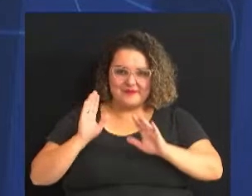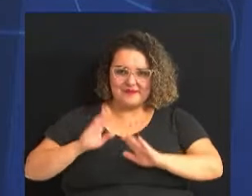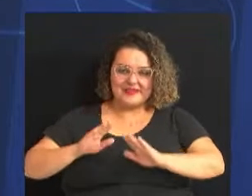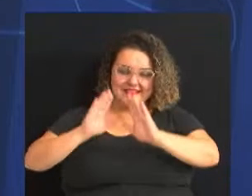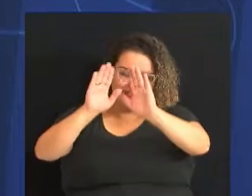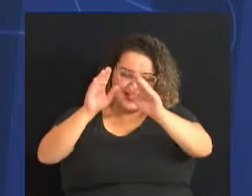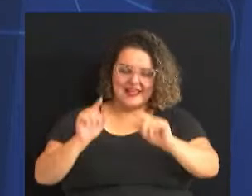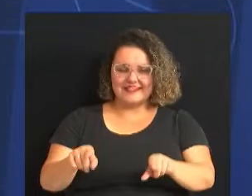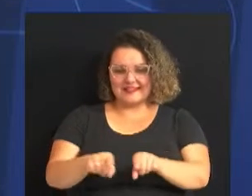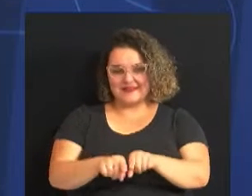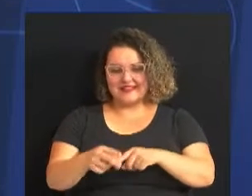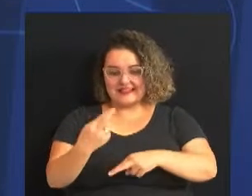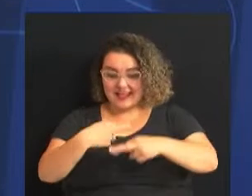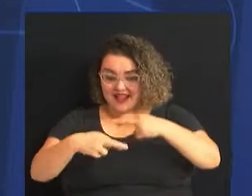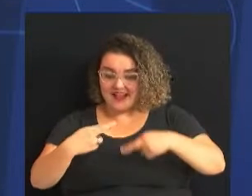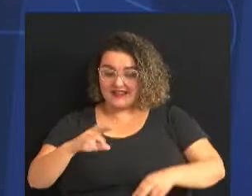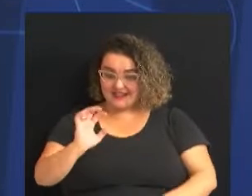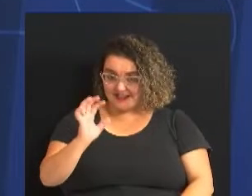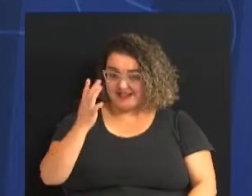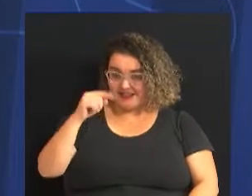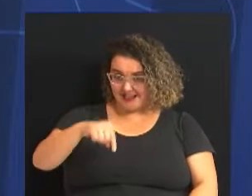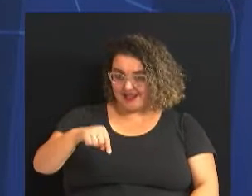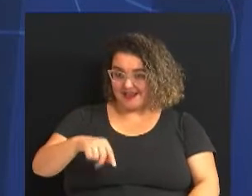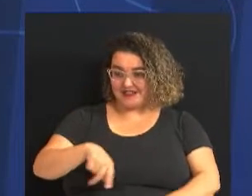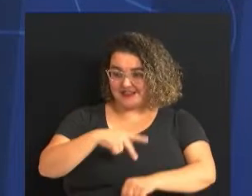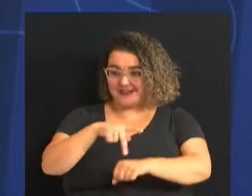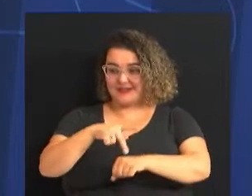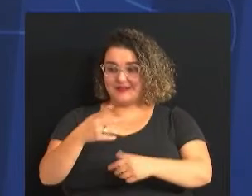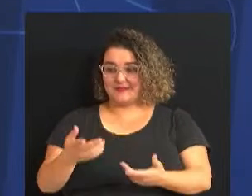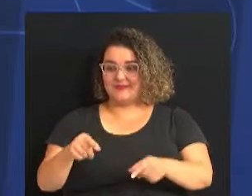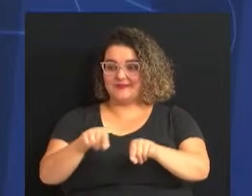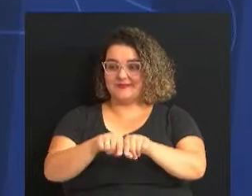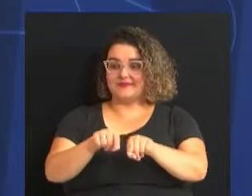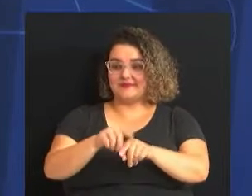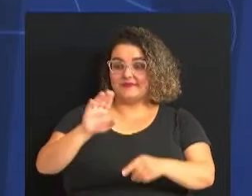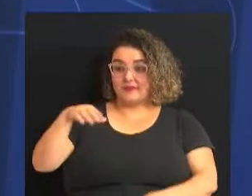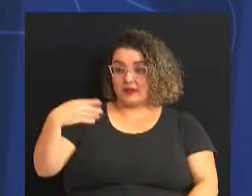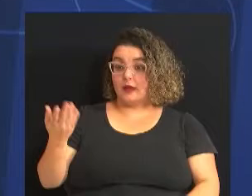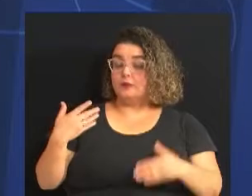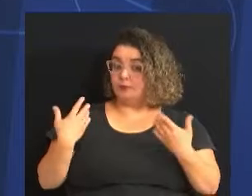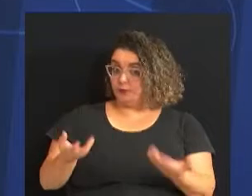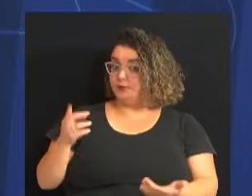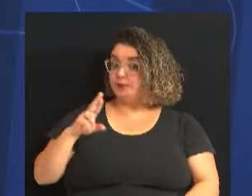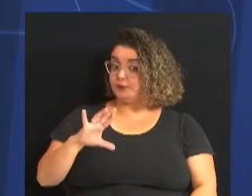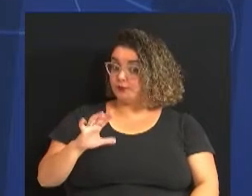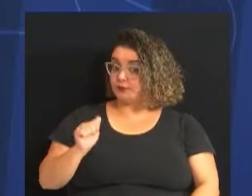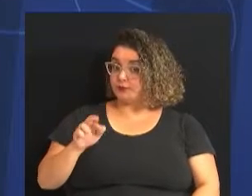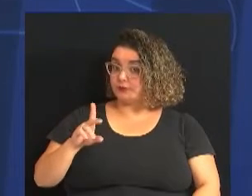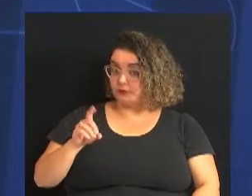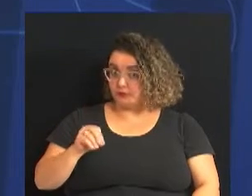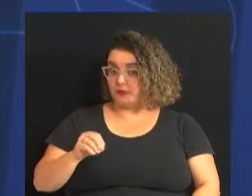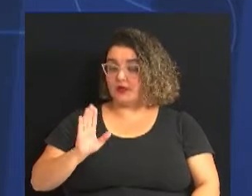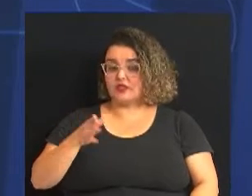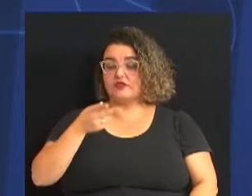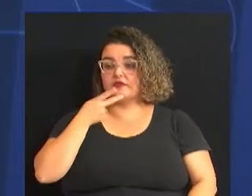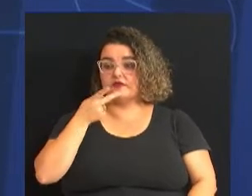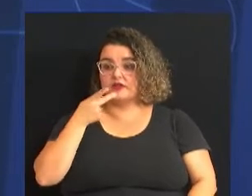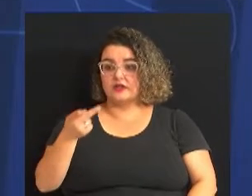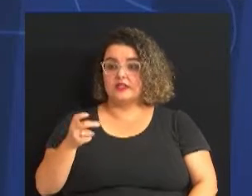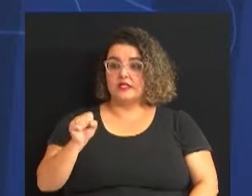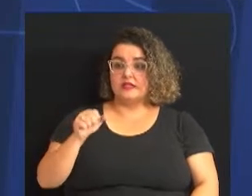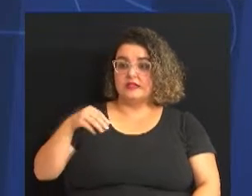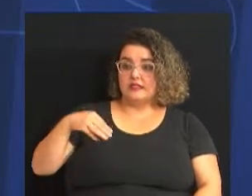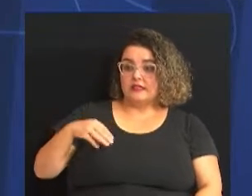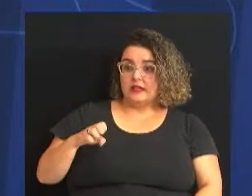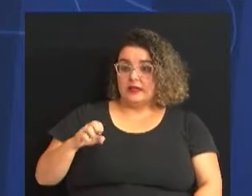essa relação que acontece aqui no nosso país e também lá fora. Ricardo Bulgarelli já citou alguns nomes, né? Summer League, então a